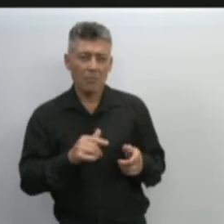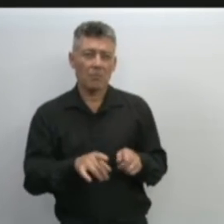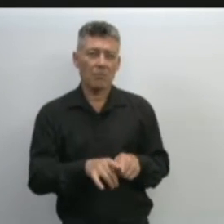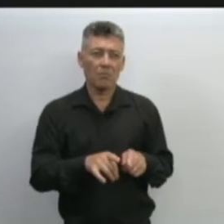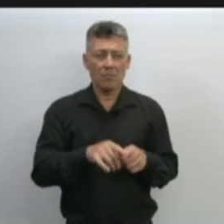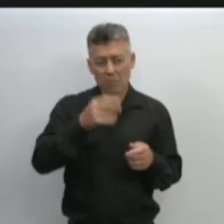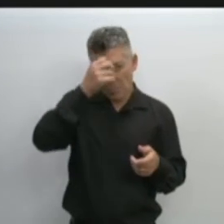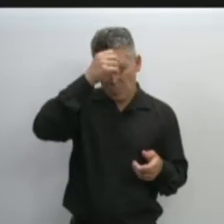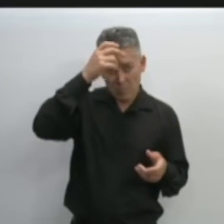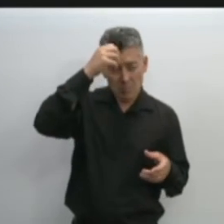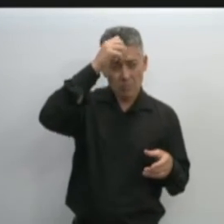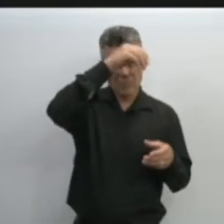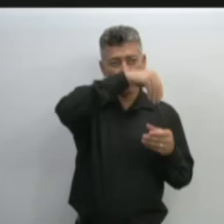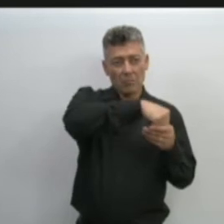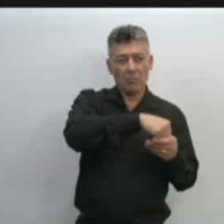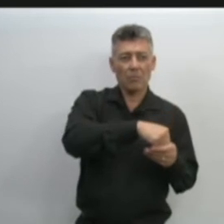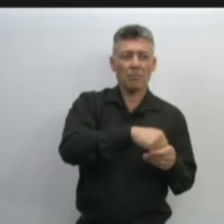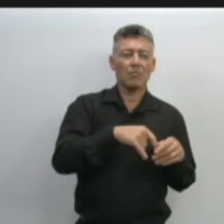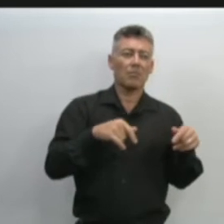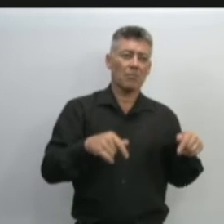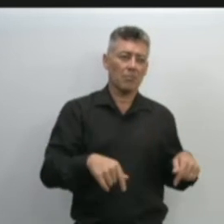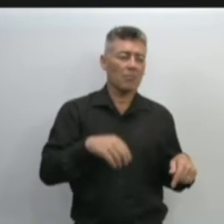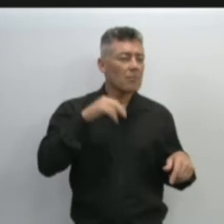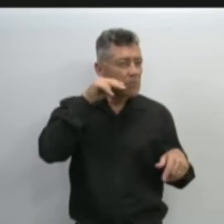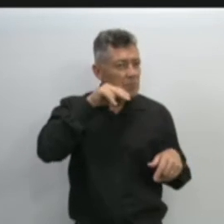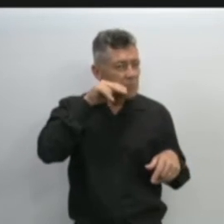nível municipal, no município de Natal,